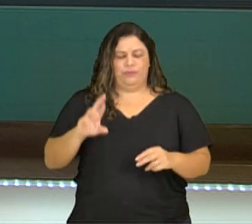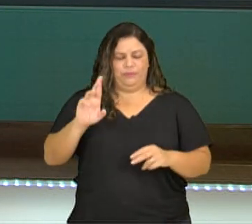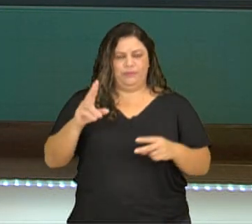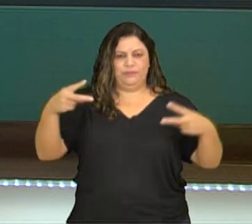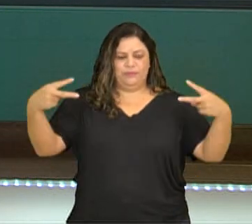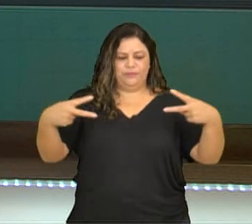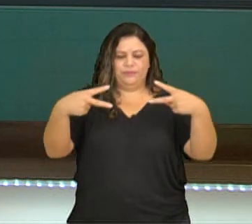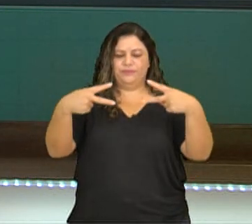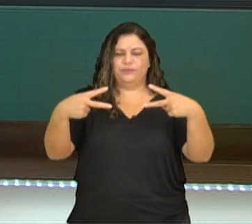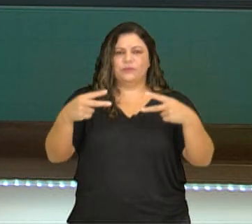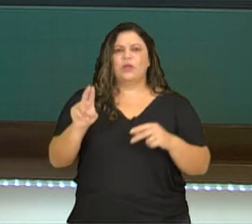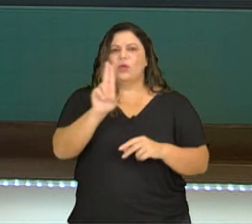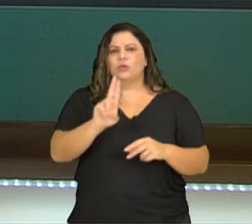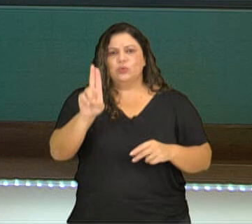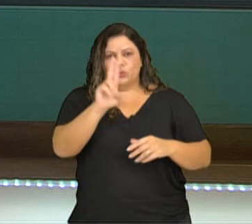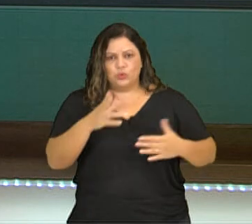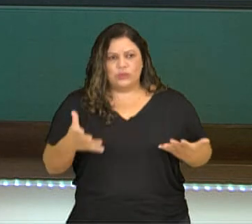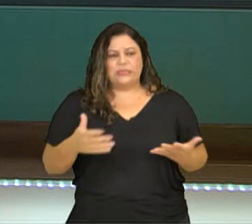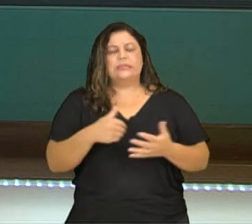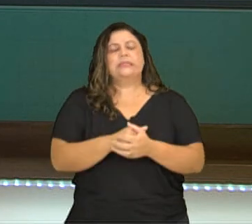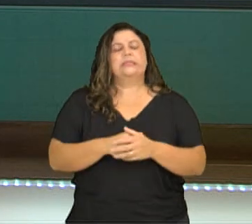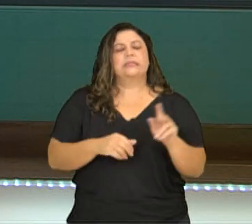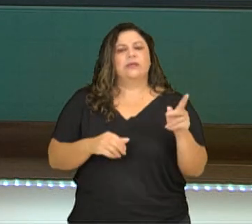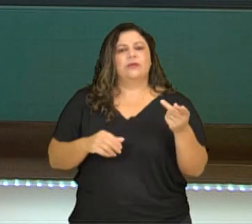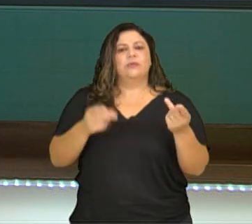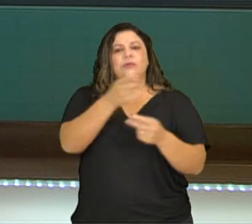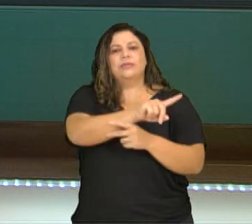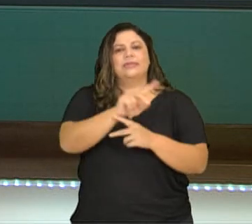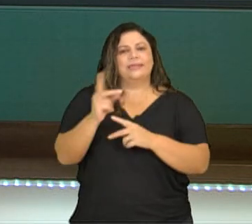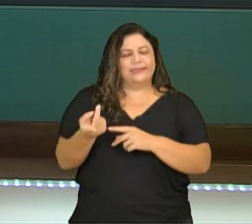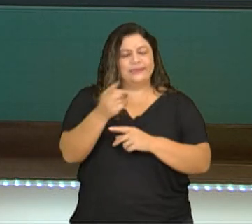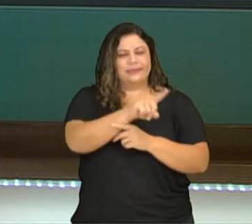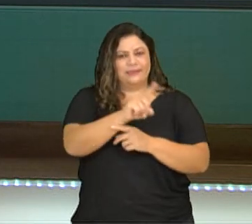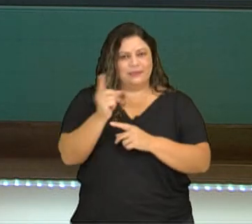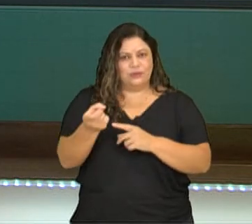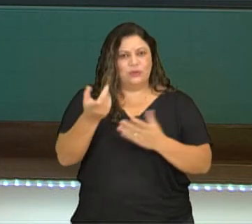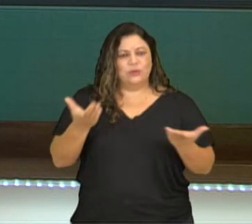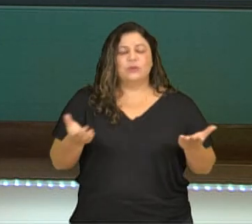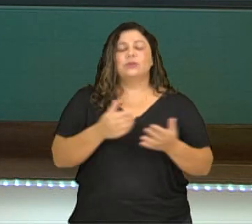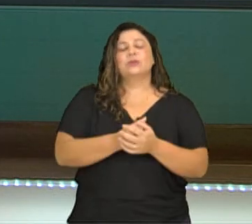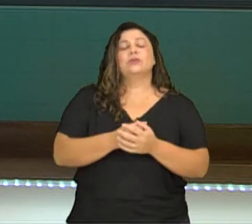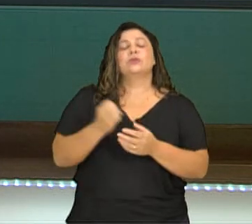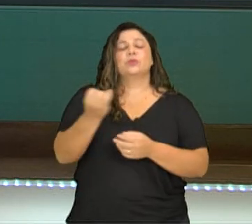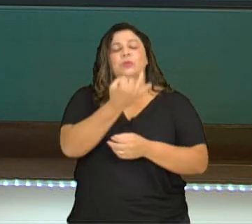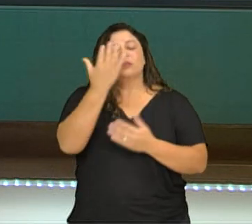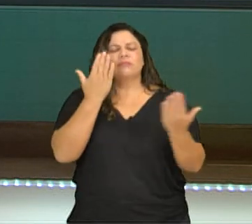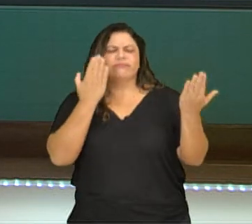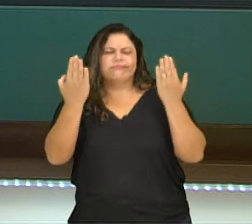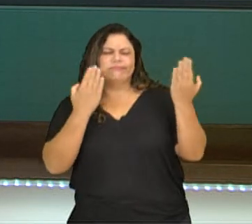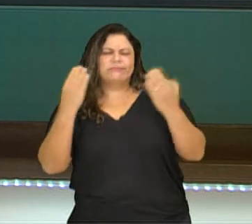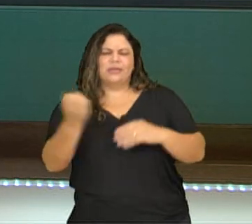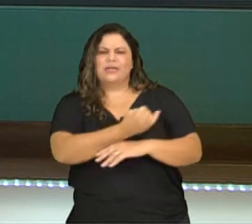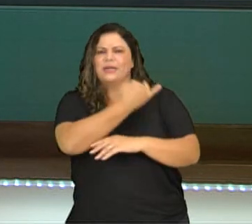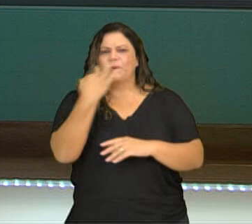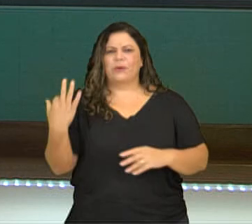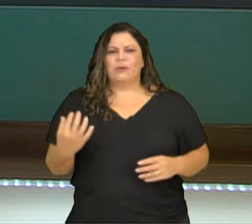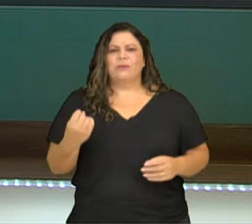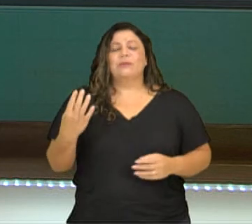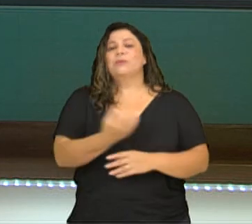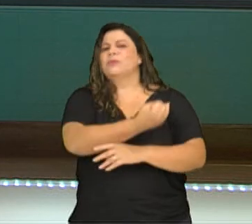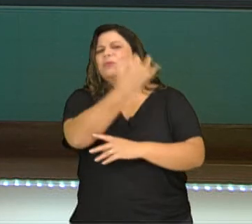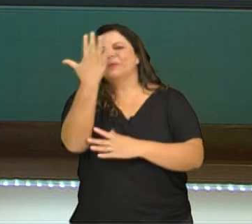maior. Nós utilizamos esses símbolos como quando queremos comparar quantidade,